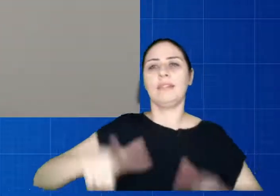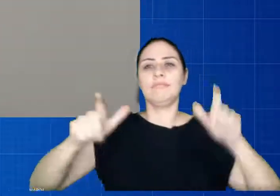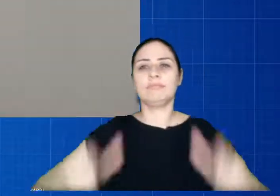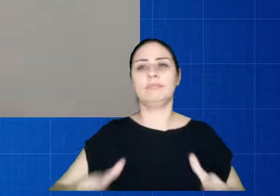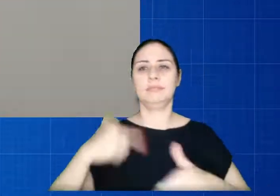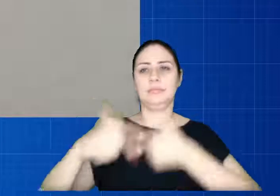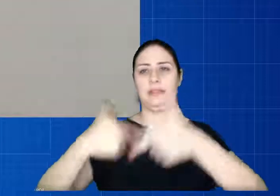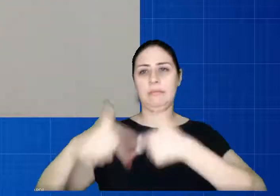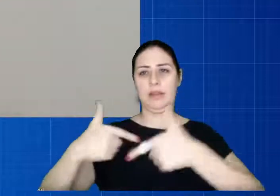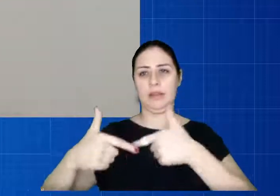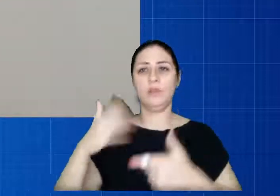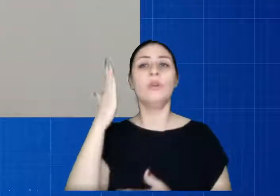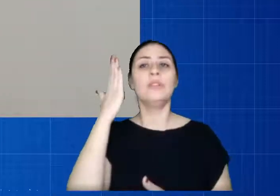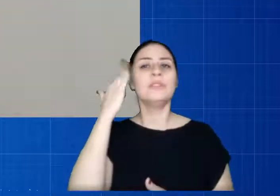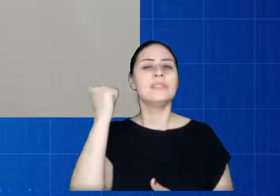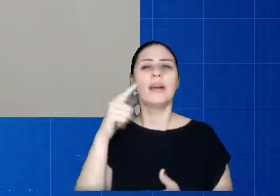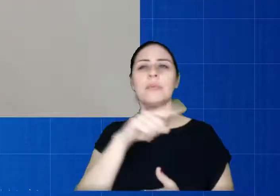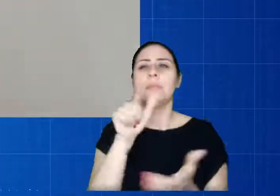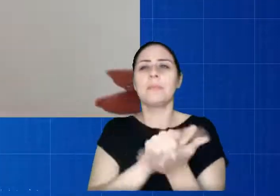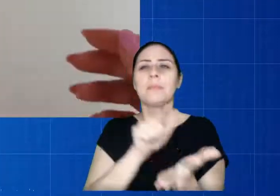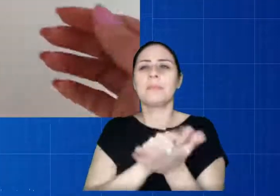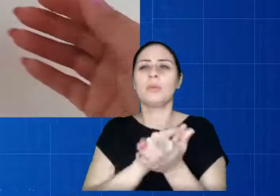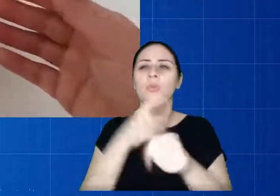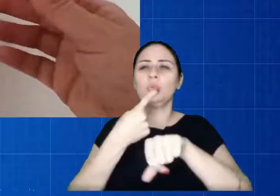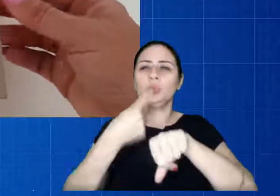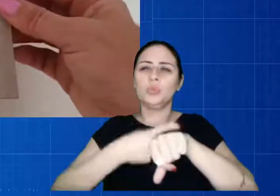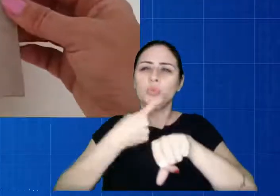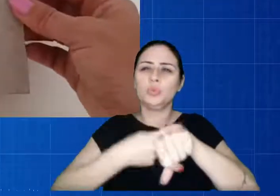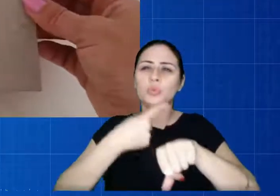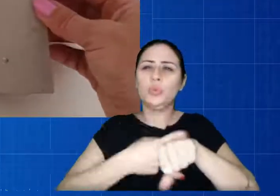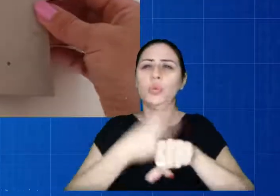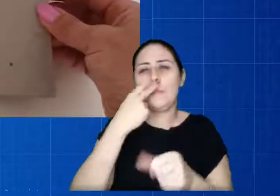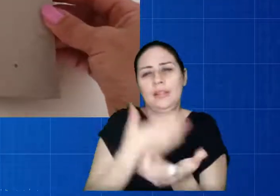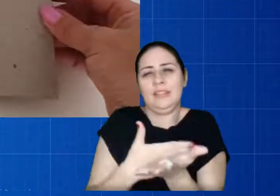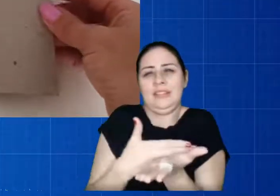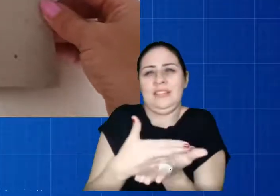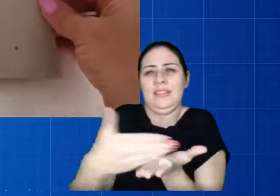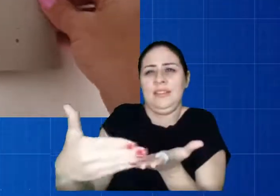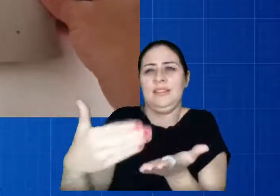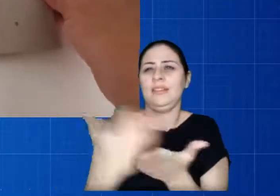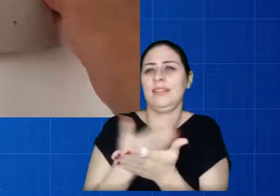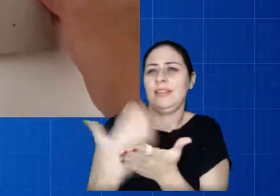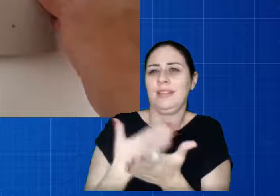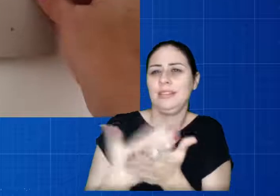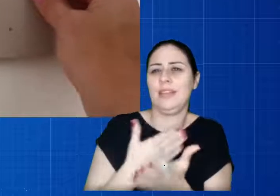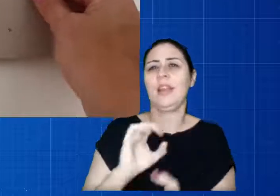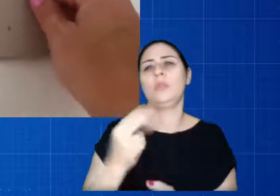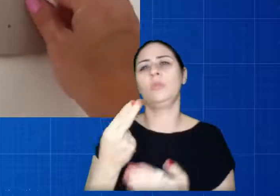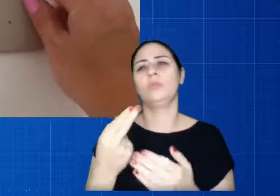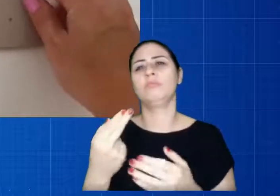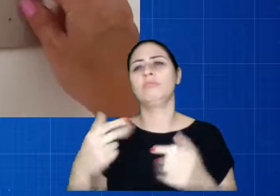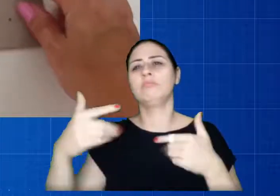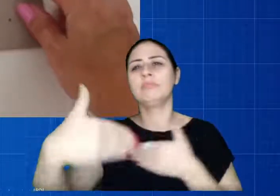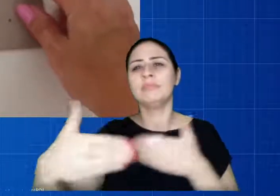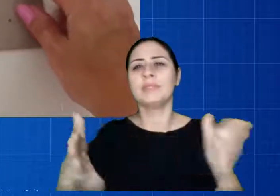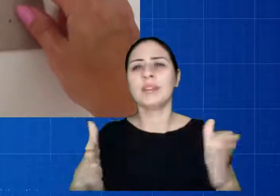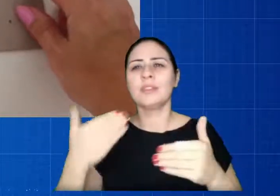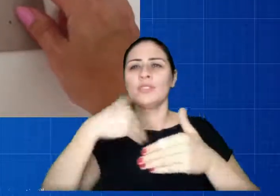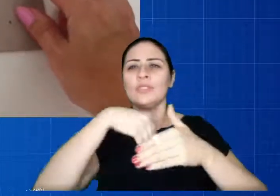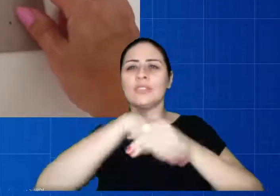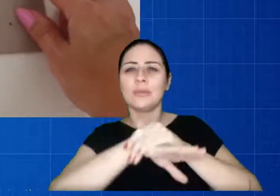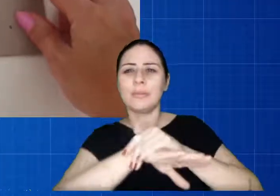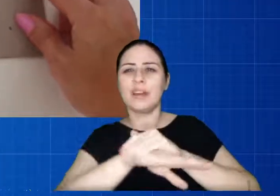trabalho. Sabe aquela contracapa do bloco de desenho? Ou a contracapa do caderno? Ou então a caixa de sapato que geralmente a